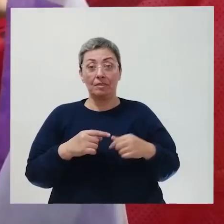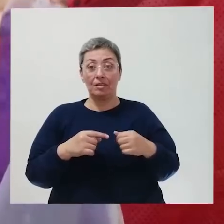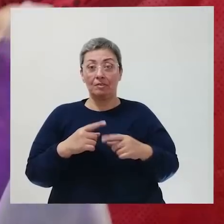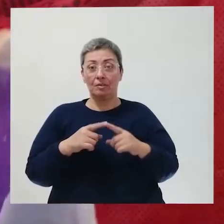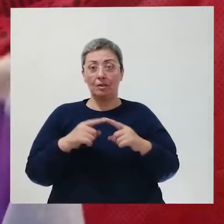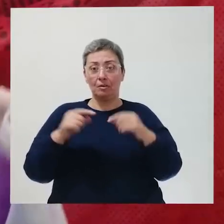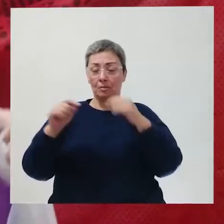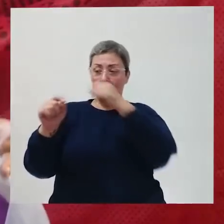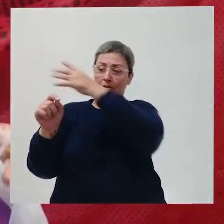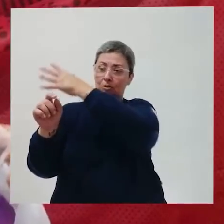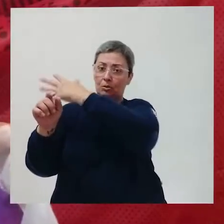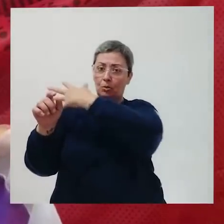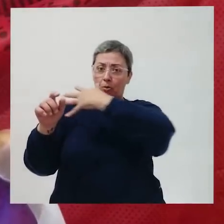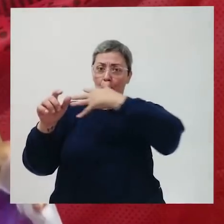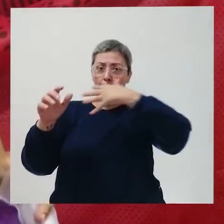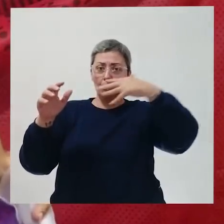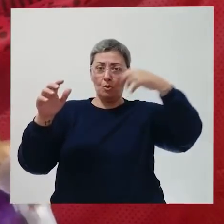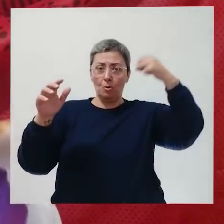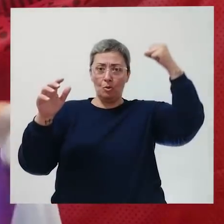da árvore